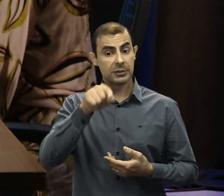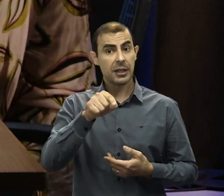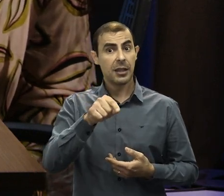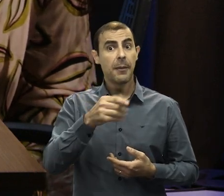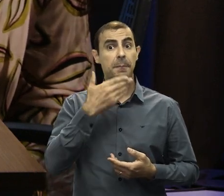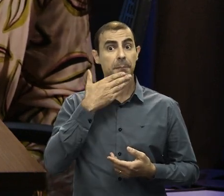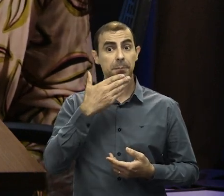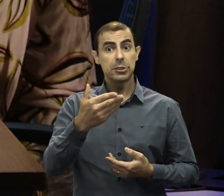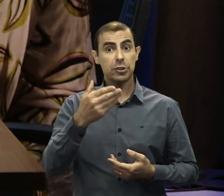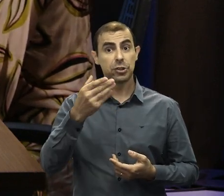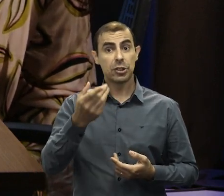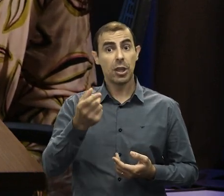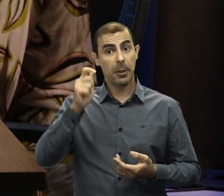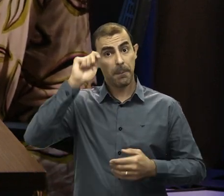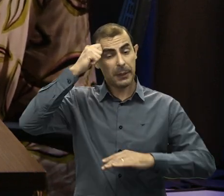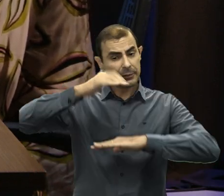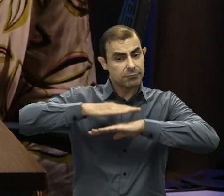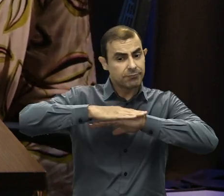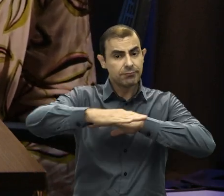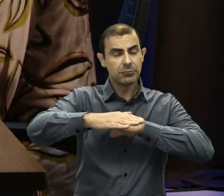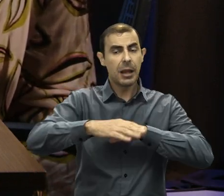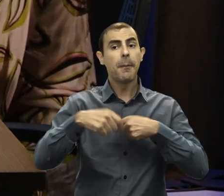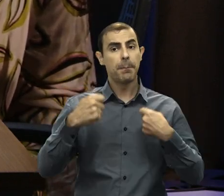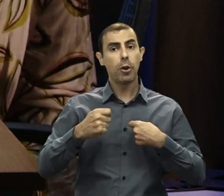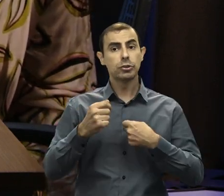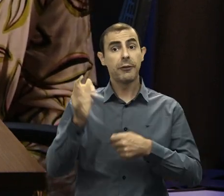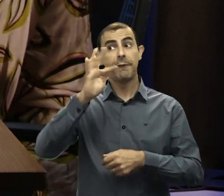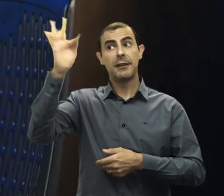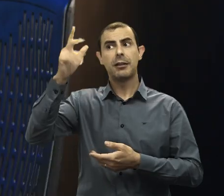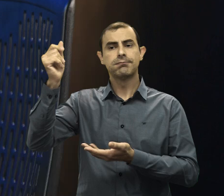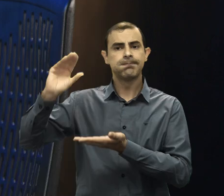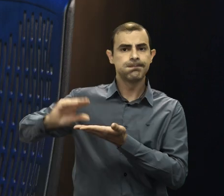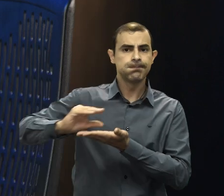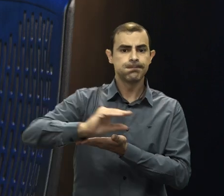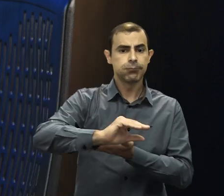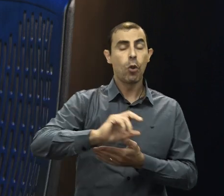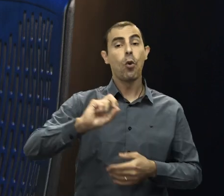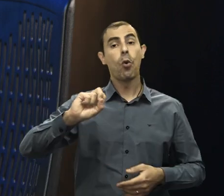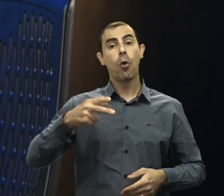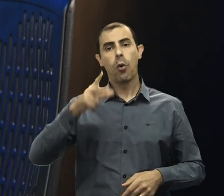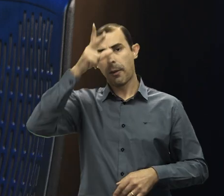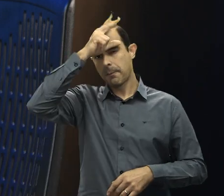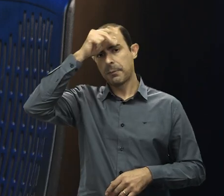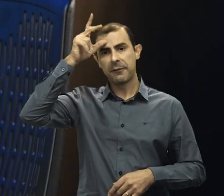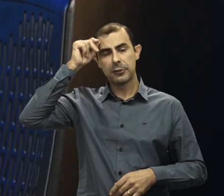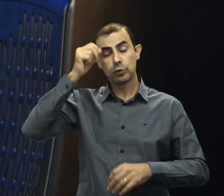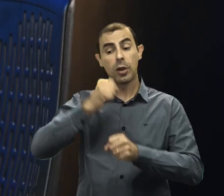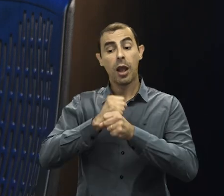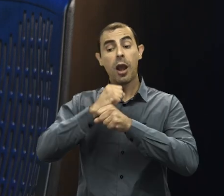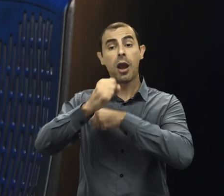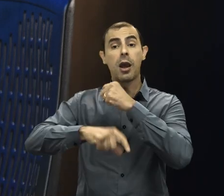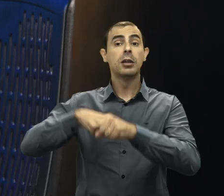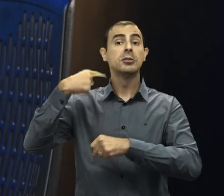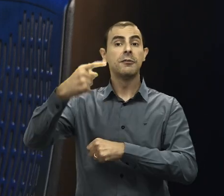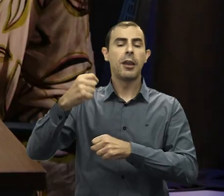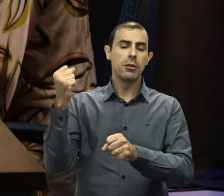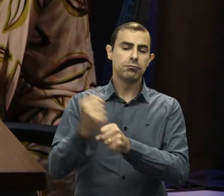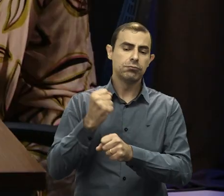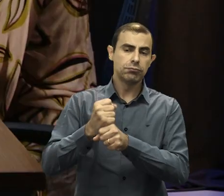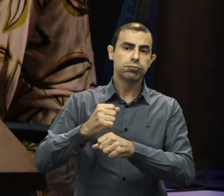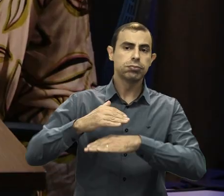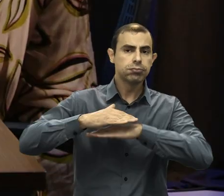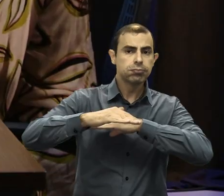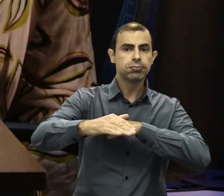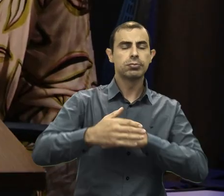esse asfalto através de uma emenda parlamentar federal ou que a prefeitura coloque no seu orçamento de um ano para o outro. Não é